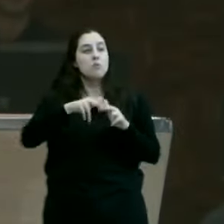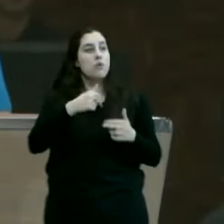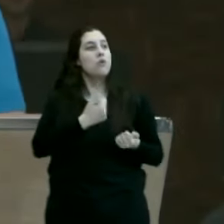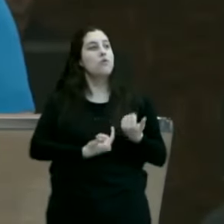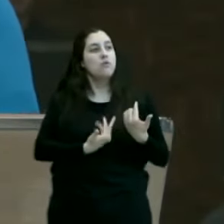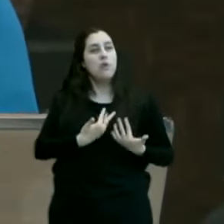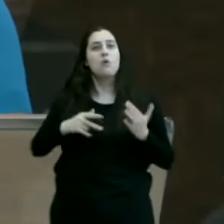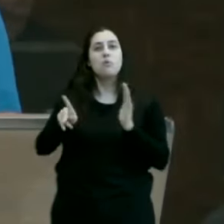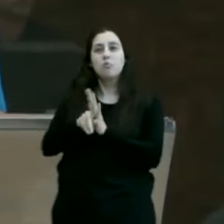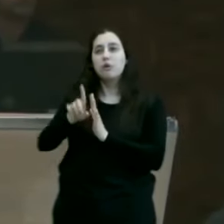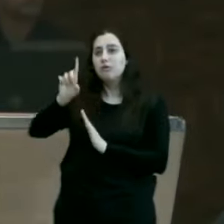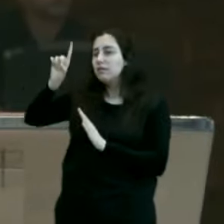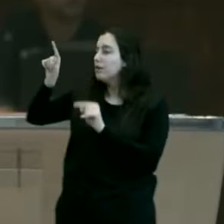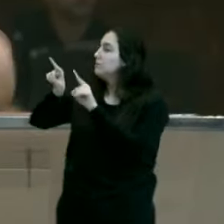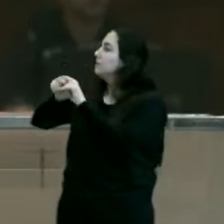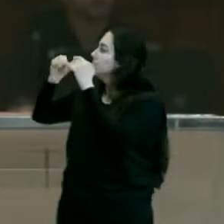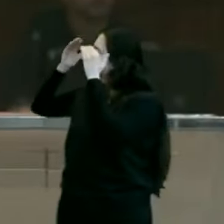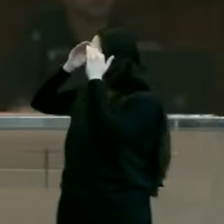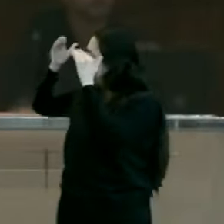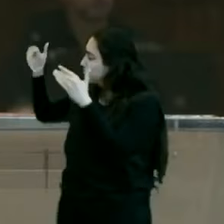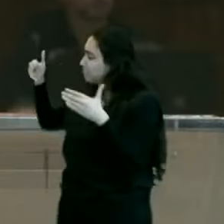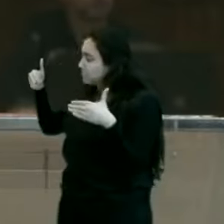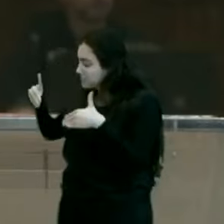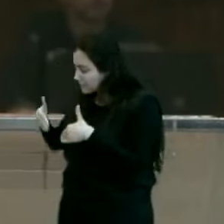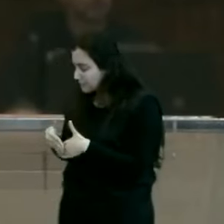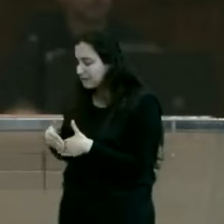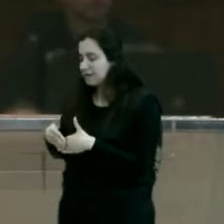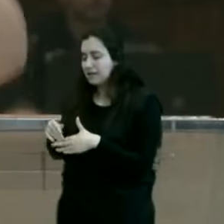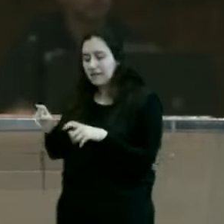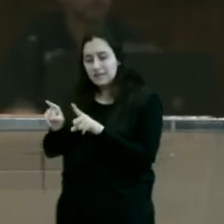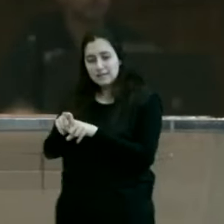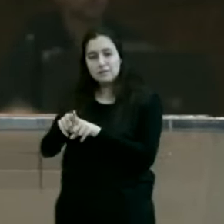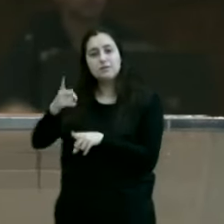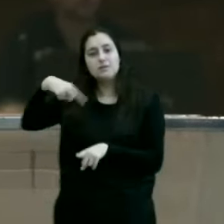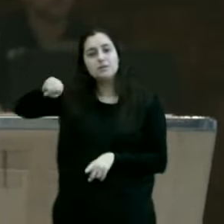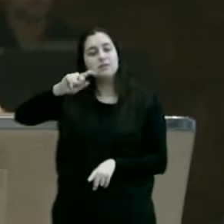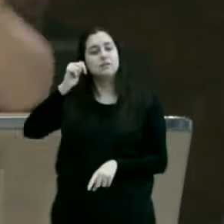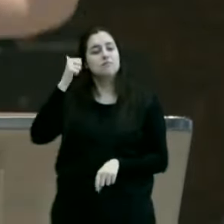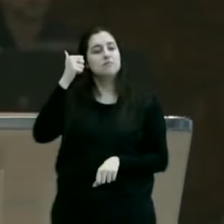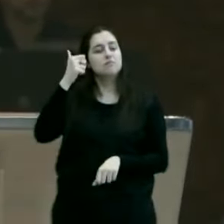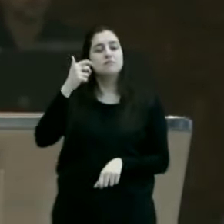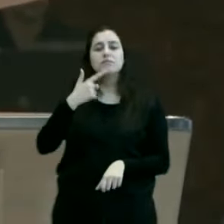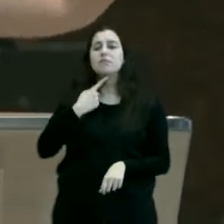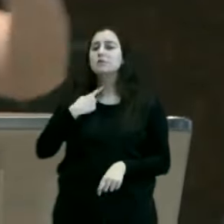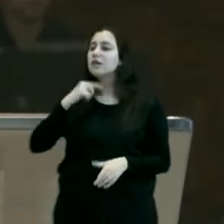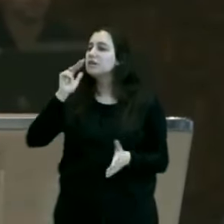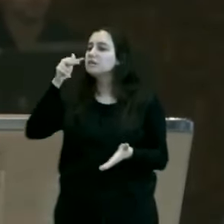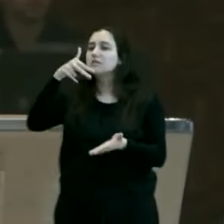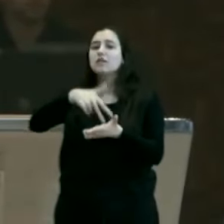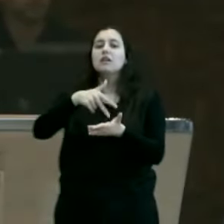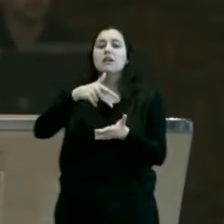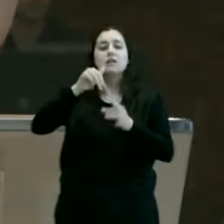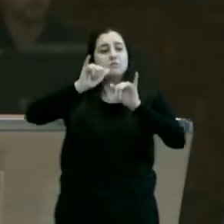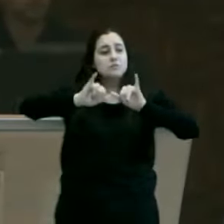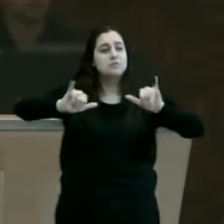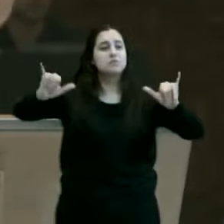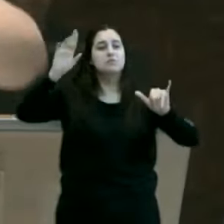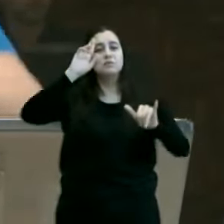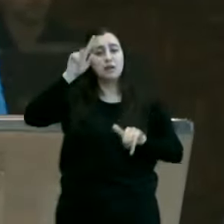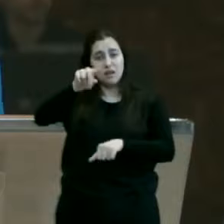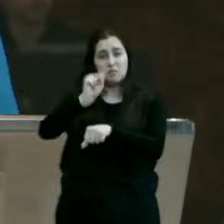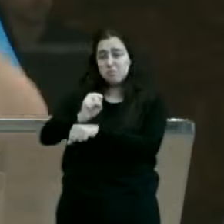do Senhor para esse tempo, de levantar a bandeira do Senhor bem alto. Não espere outra pessoa fazer,